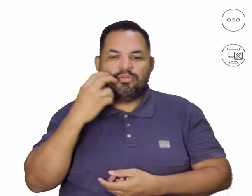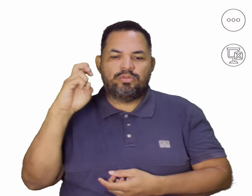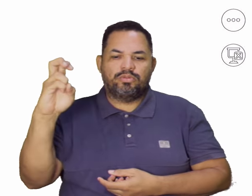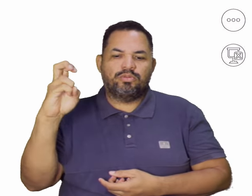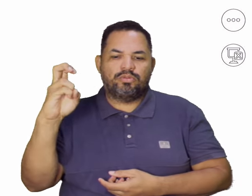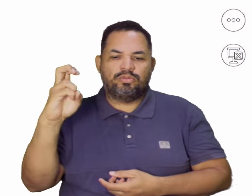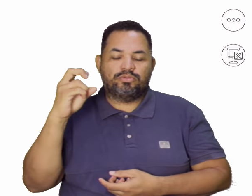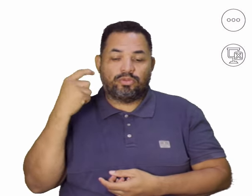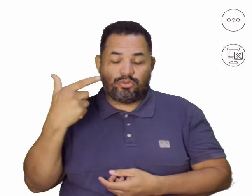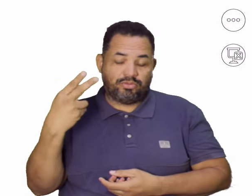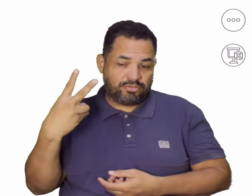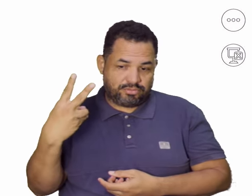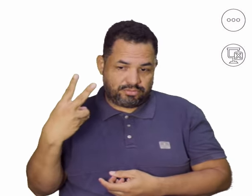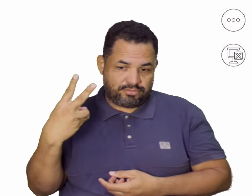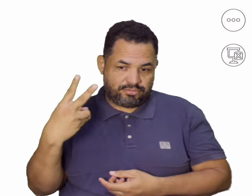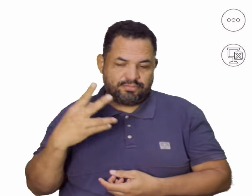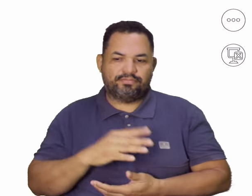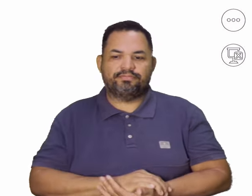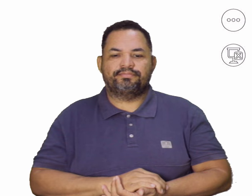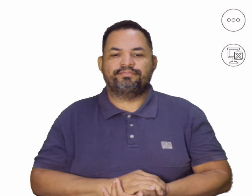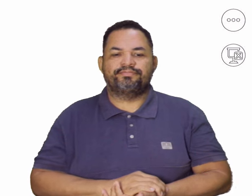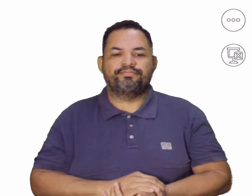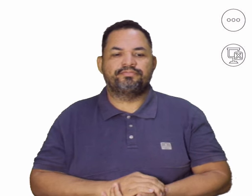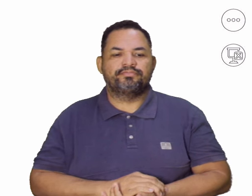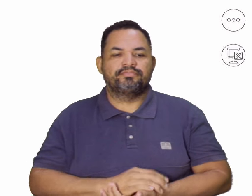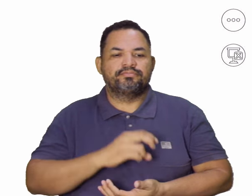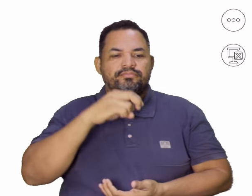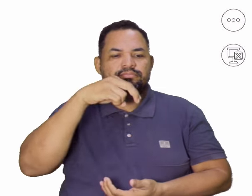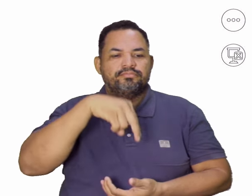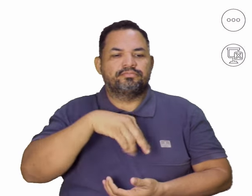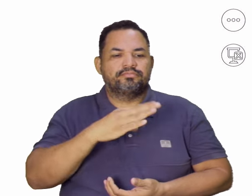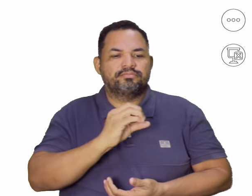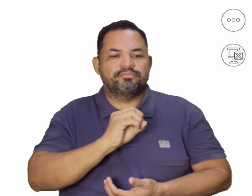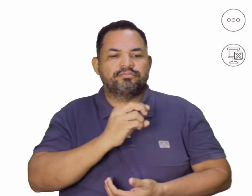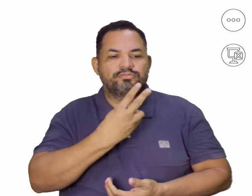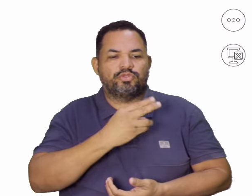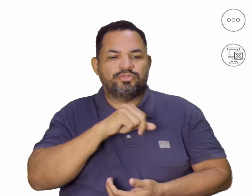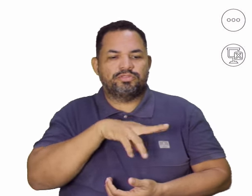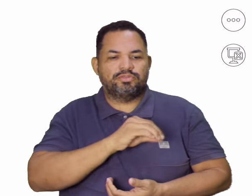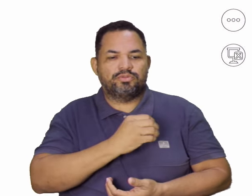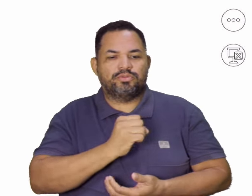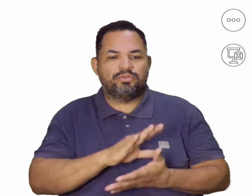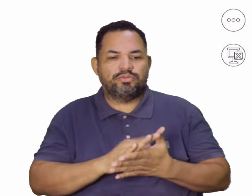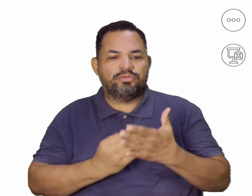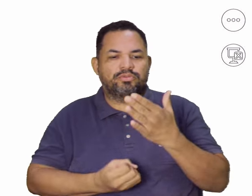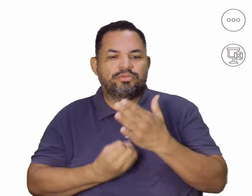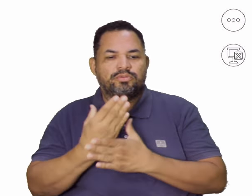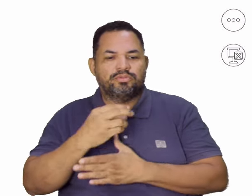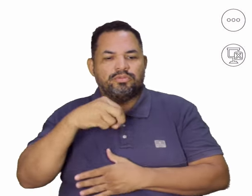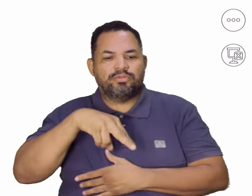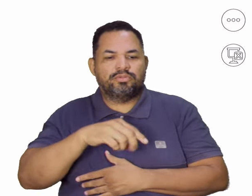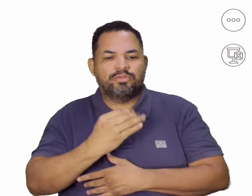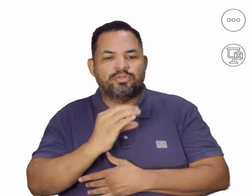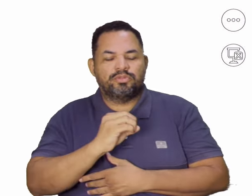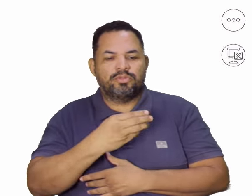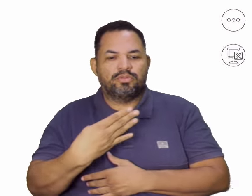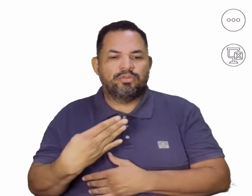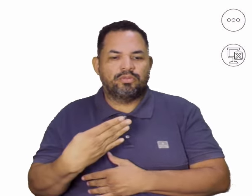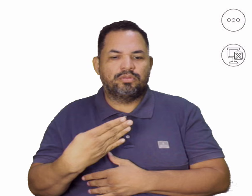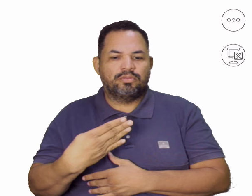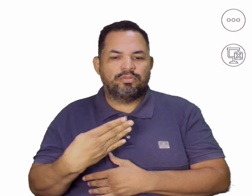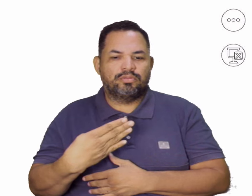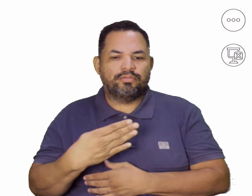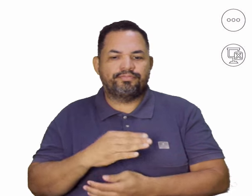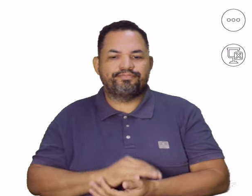exemplo nesta reação onde o NO2 forma n24 quem é o produto n24 então vai